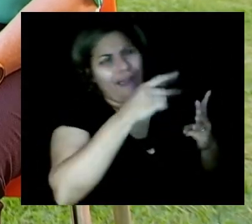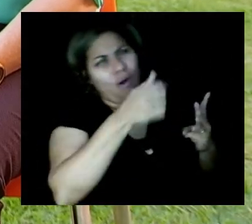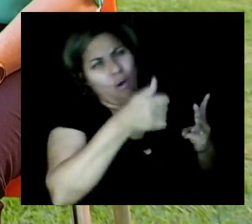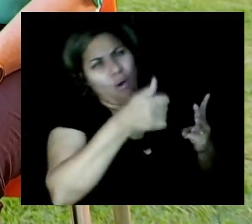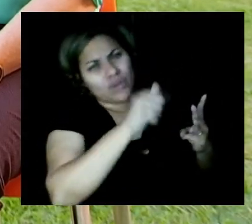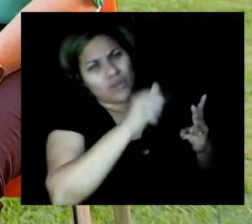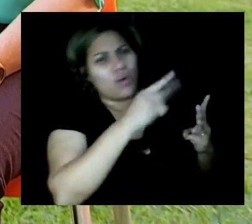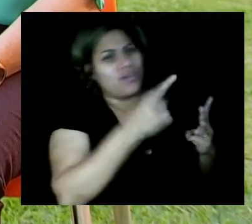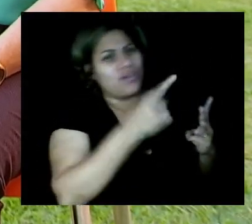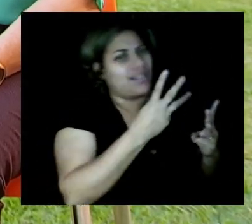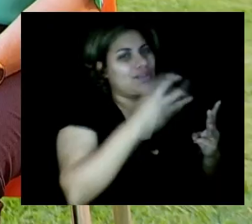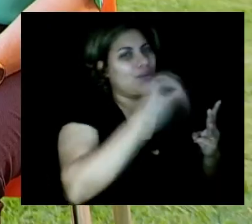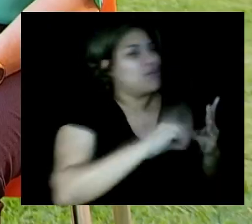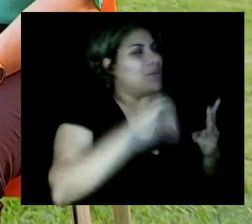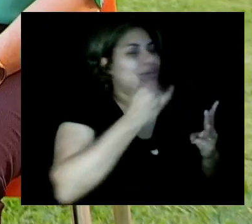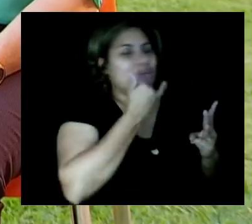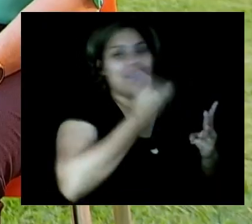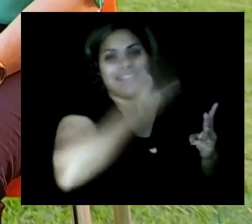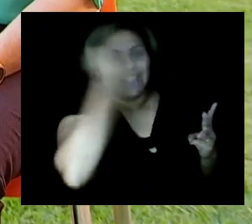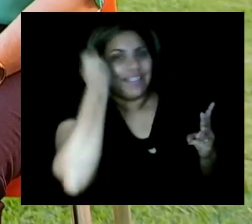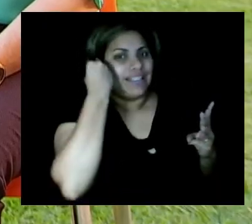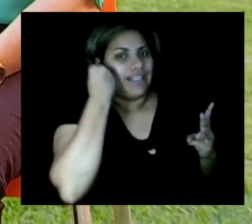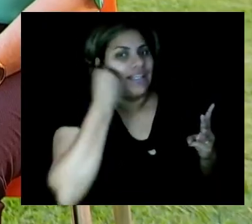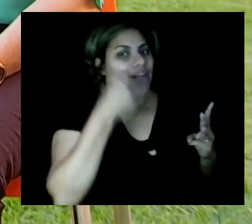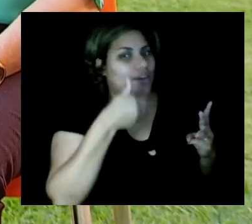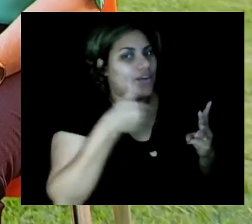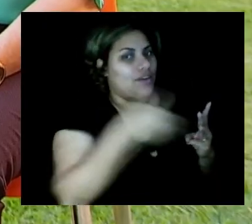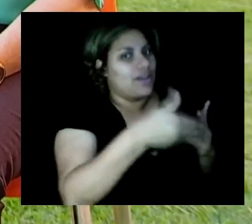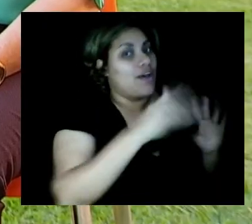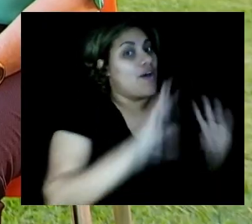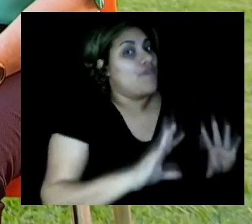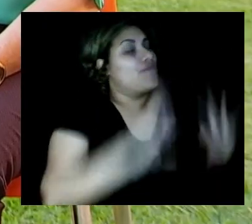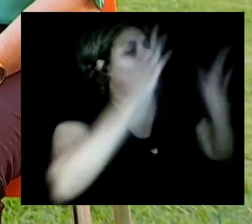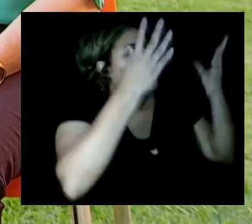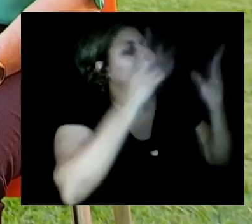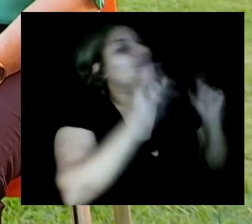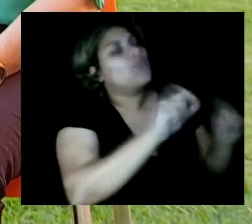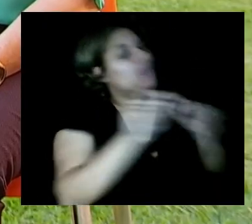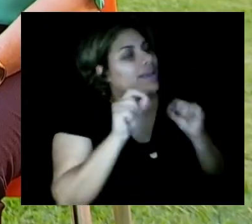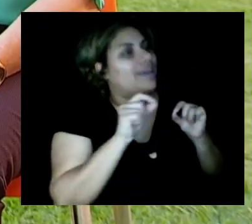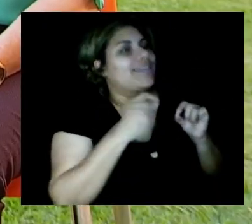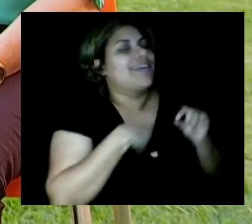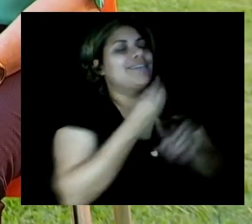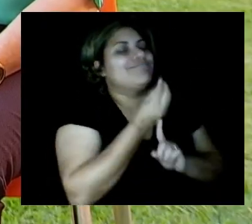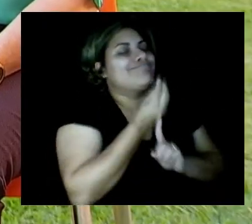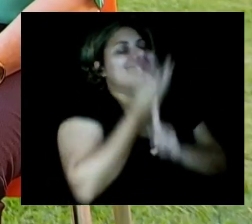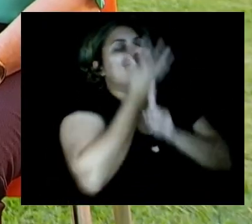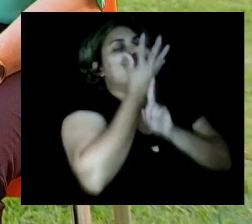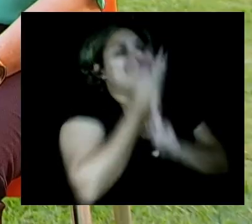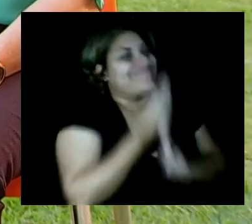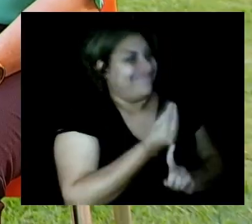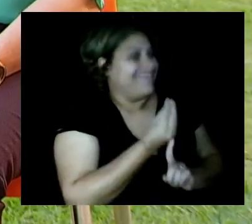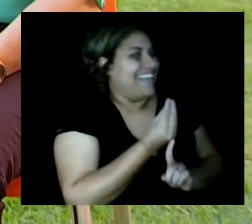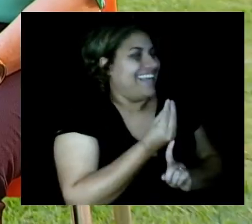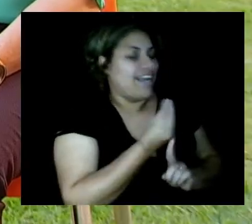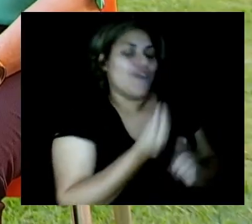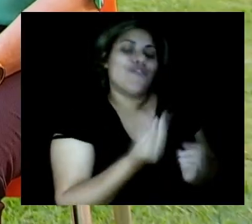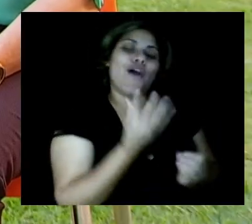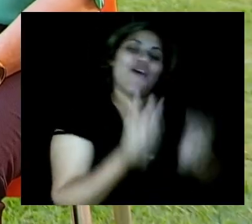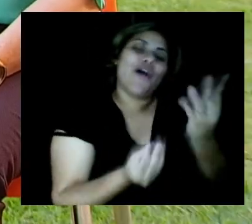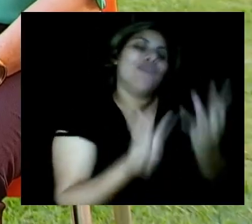branco agora, vamos ter a festa da primavera. Então essas festas são as festas que nós abrimos, né, para a sociedade, é um